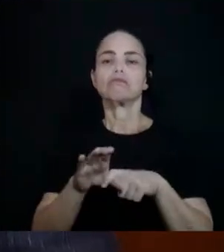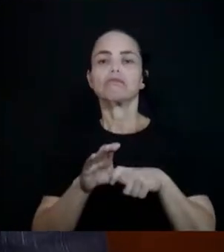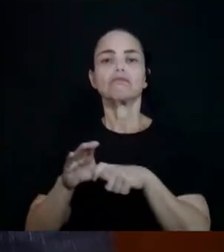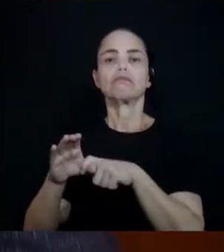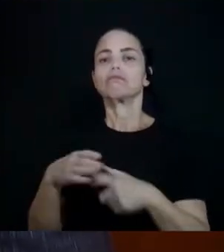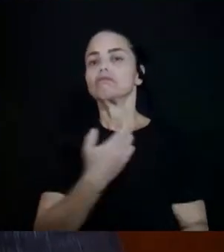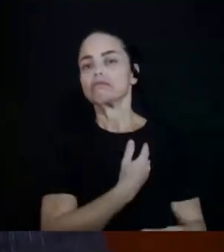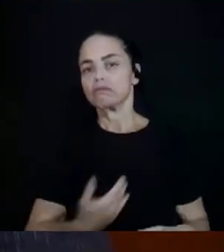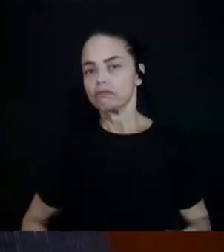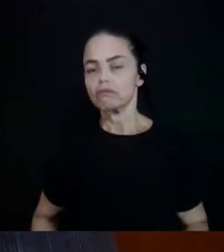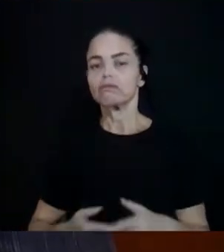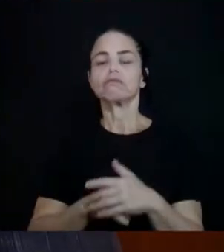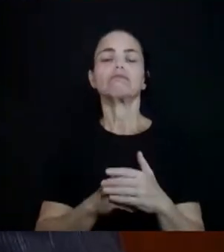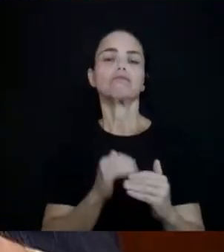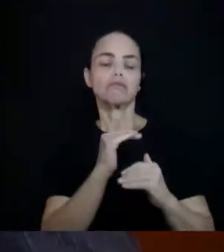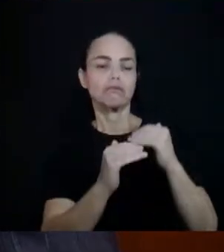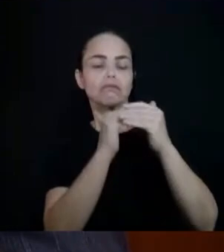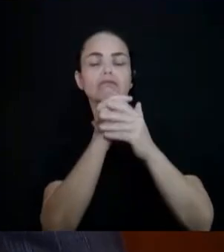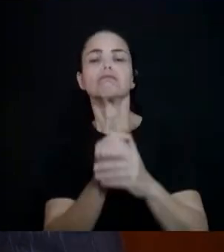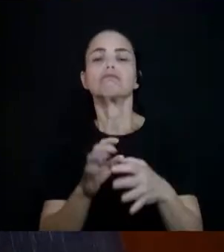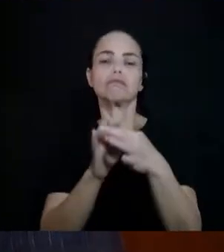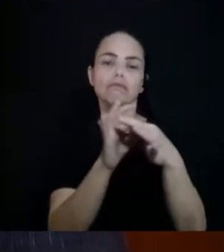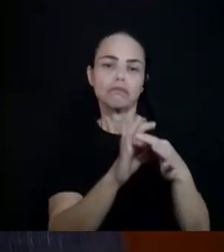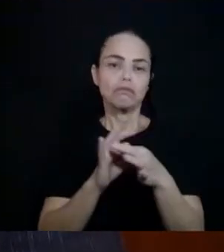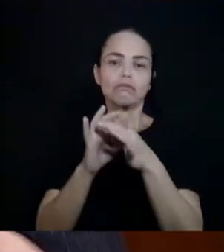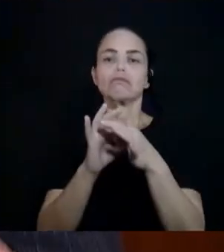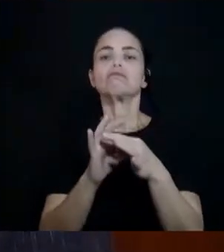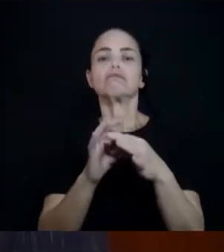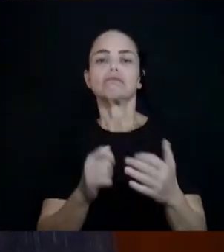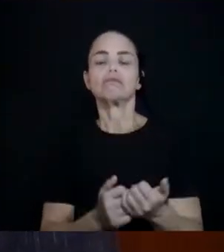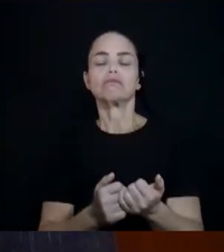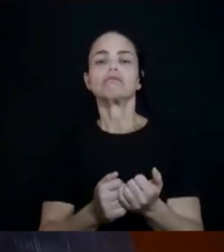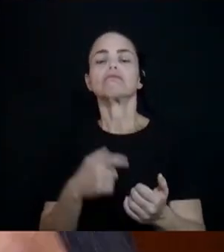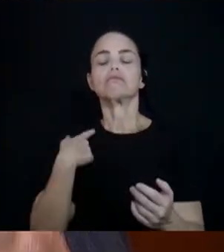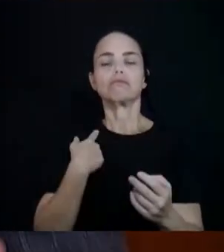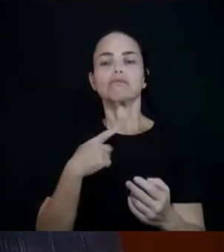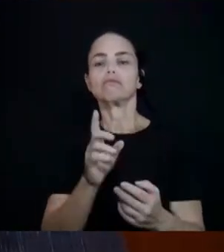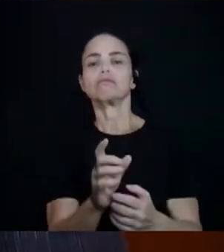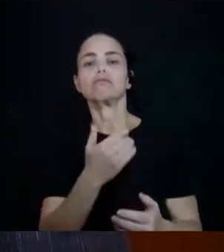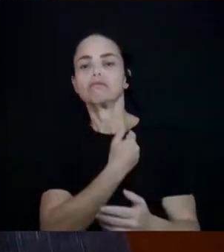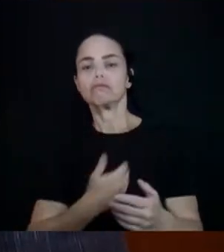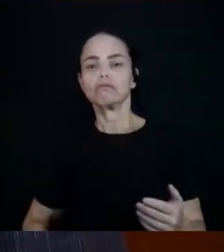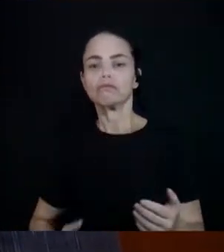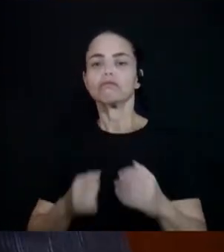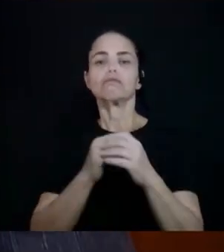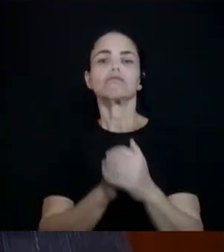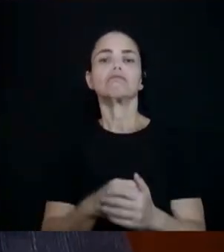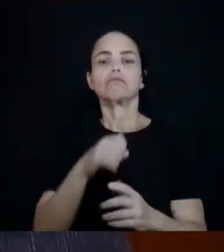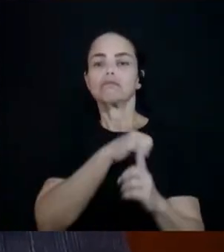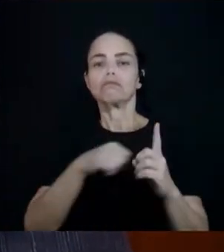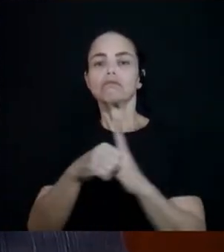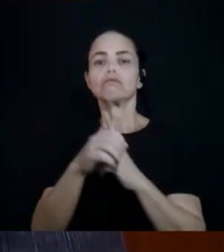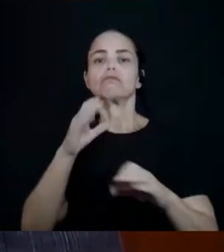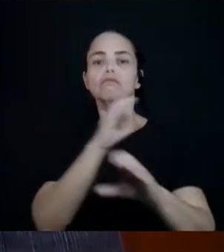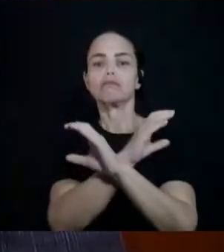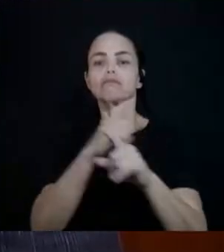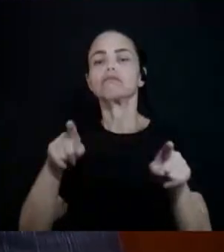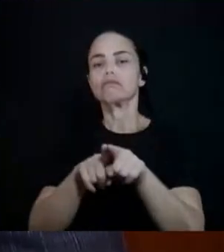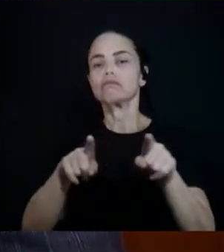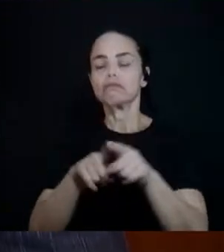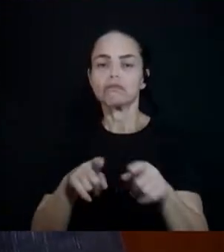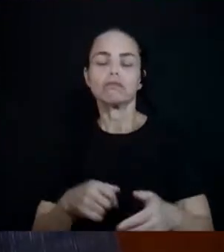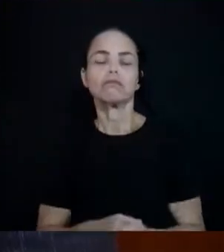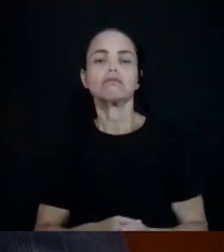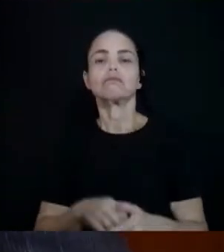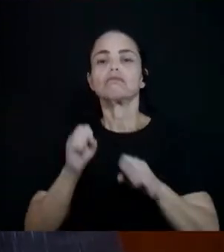precisa construir uma parceria, eu chamo de um tripé, que é o poder público, a sociedade civil e também a área da educação,